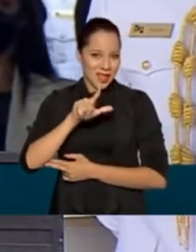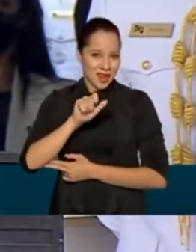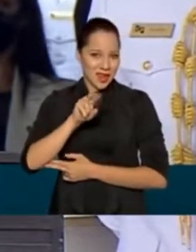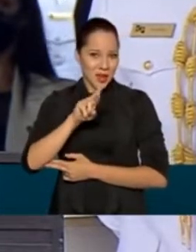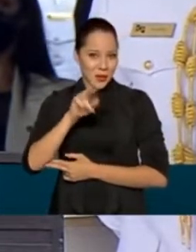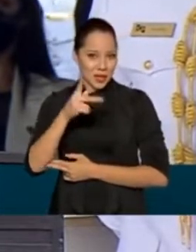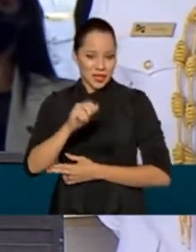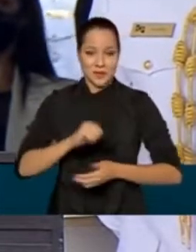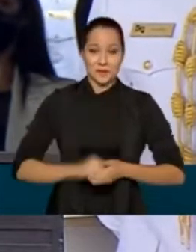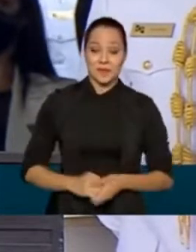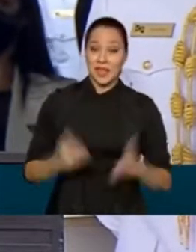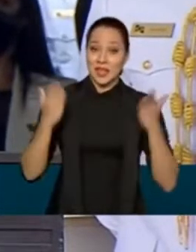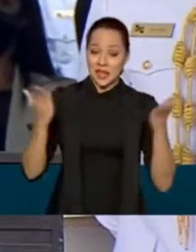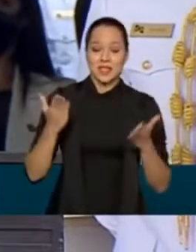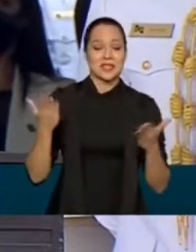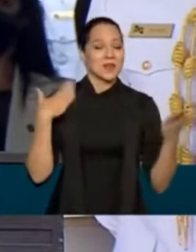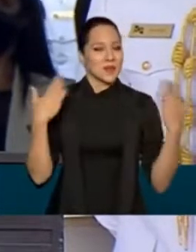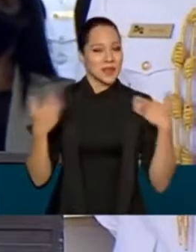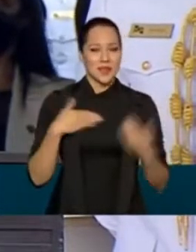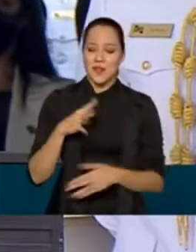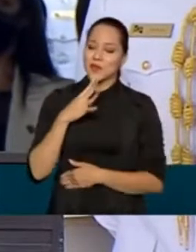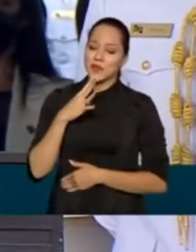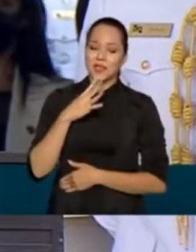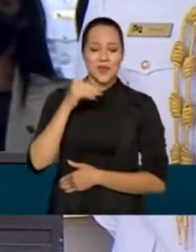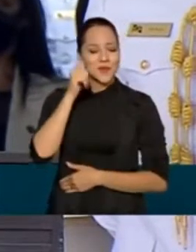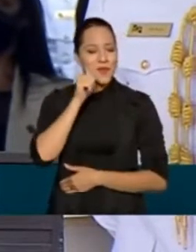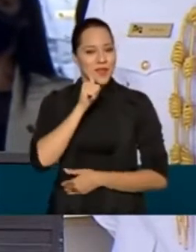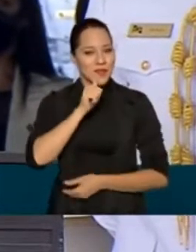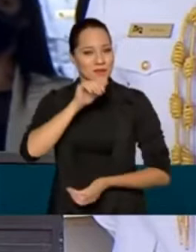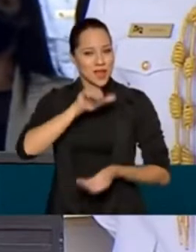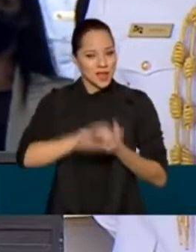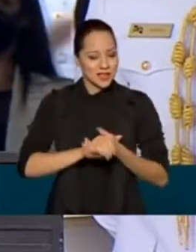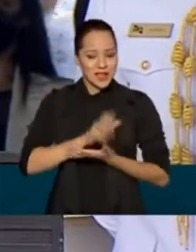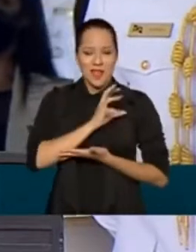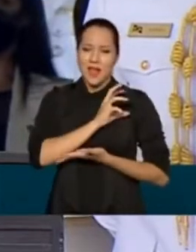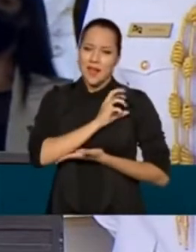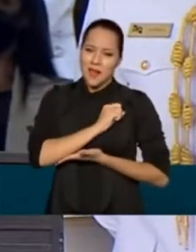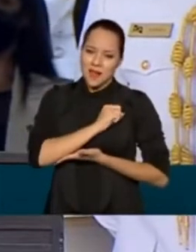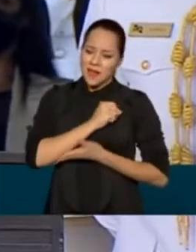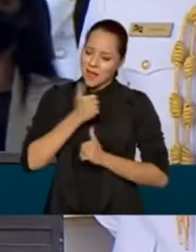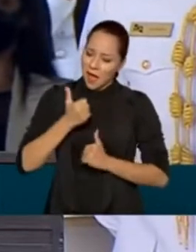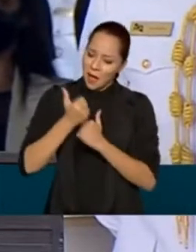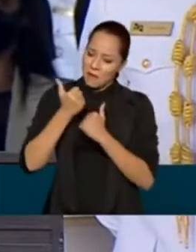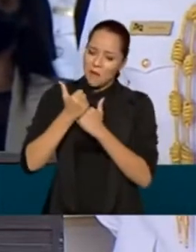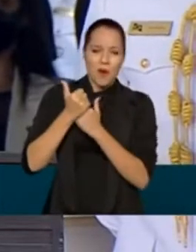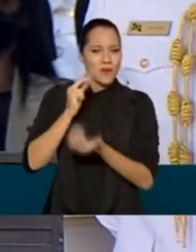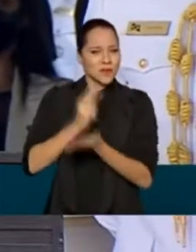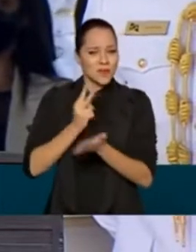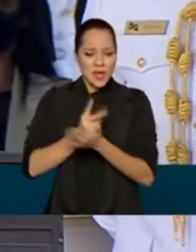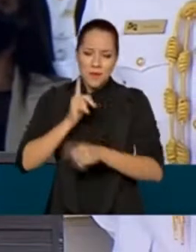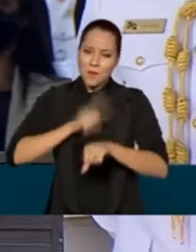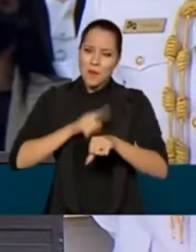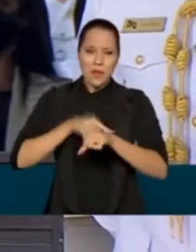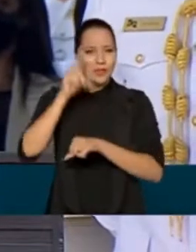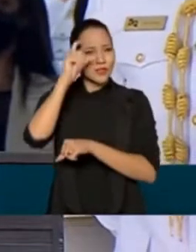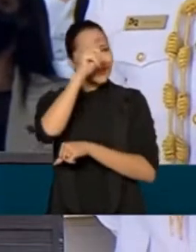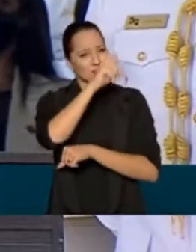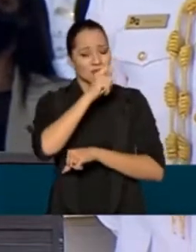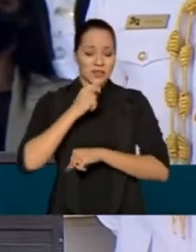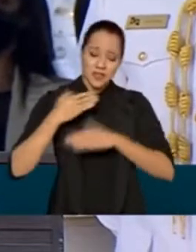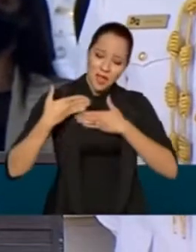Graças à Marinha do Brasil, conheci a minha amada esposa Selma, que tanto apoio tem me dado em todos os difíceis momentos de minha